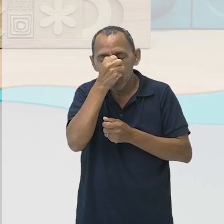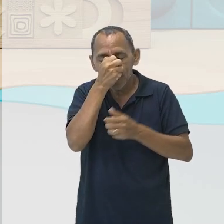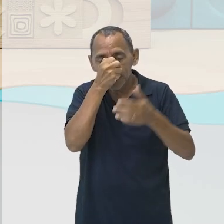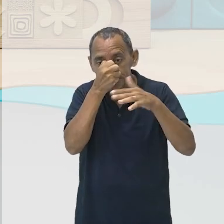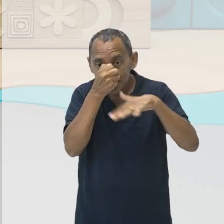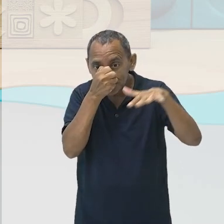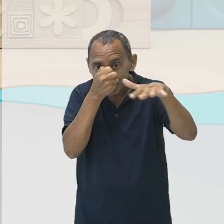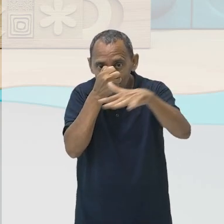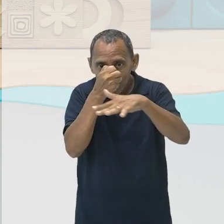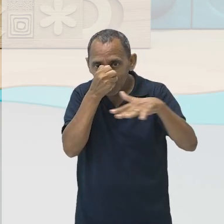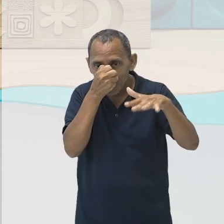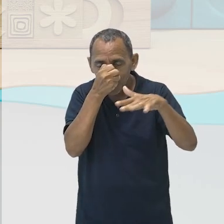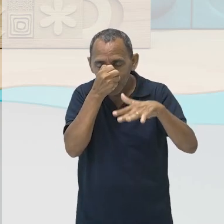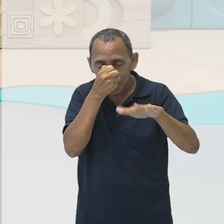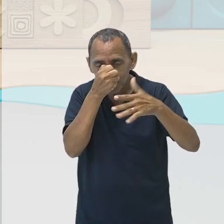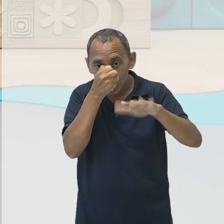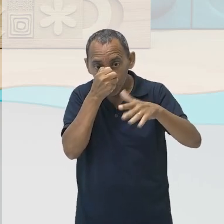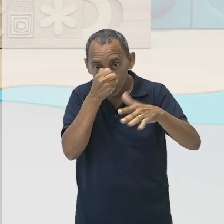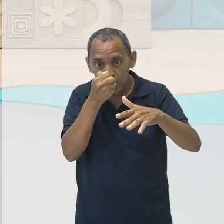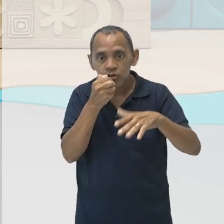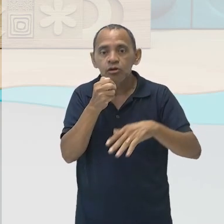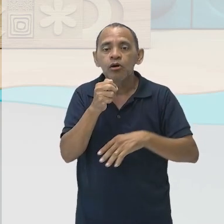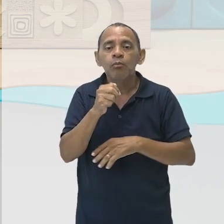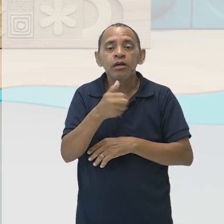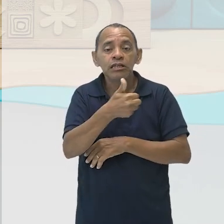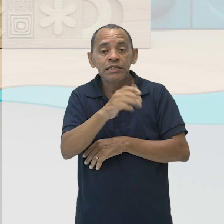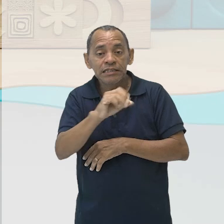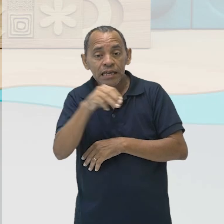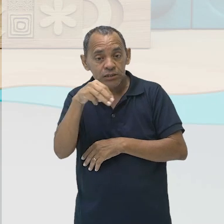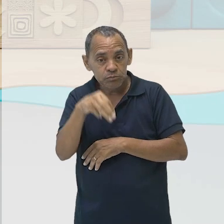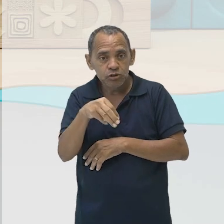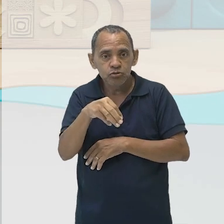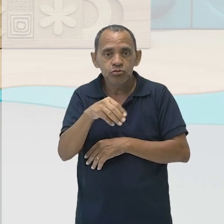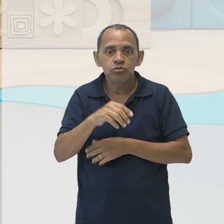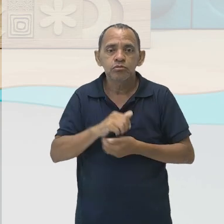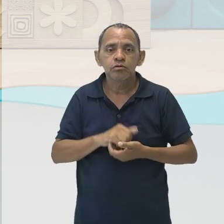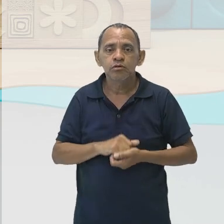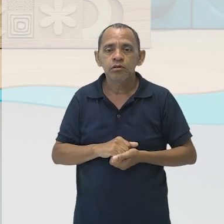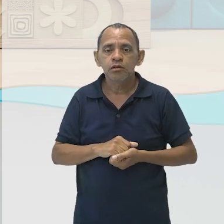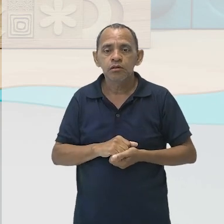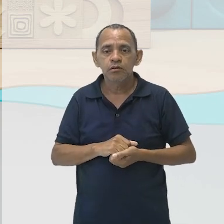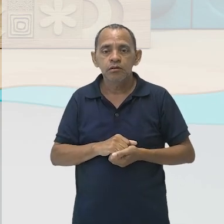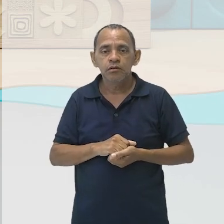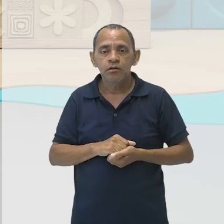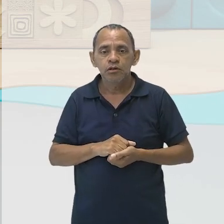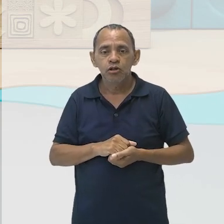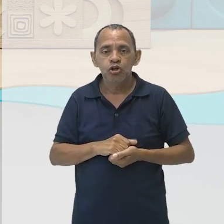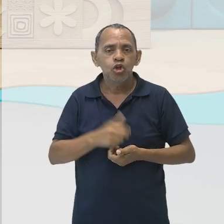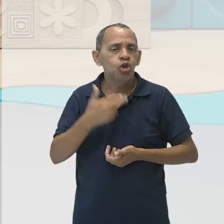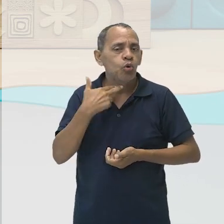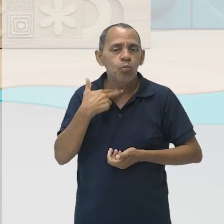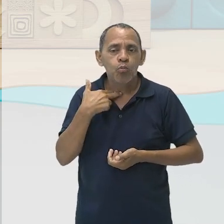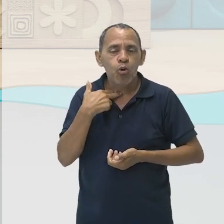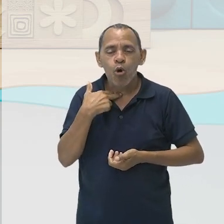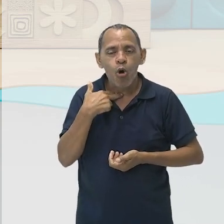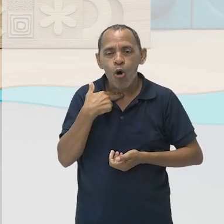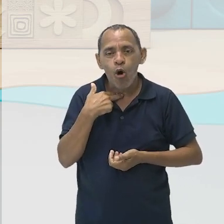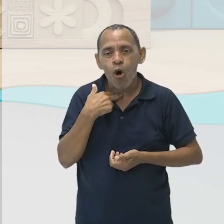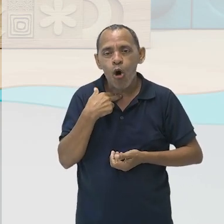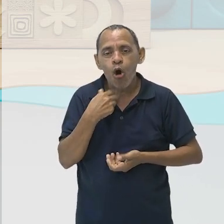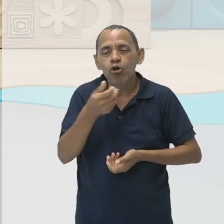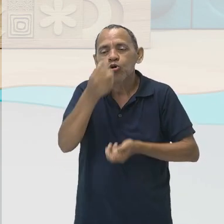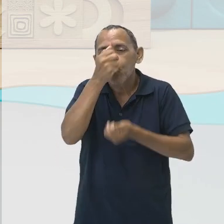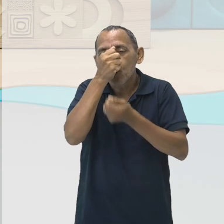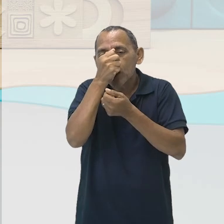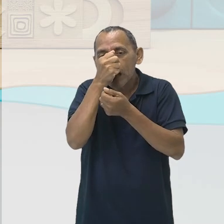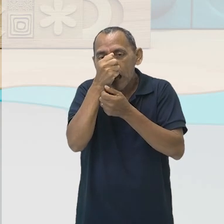não vai colocar nada dentro do nariz a fim de querer estancar o sangue, um pano, o algodão,